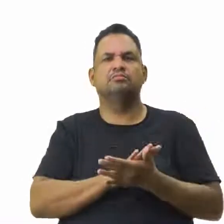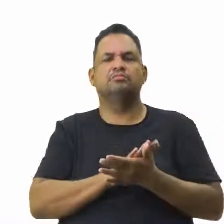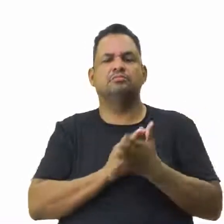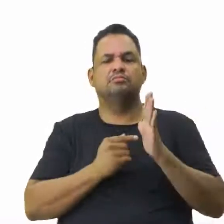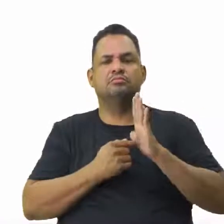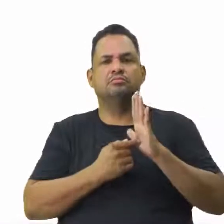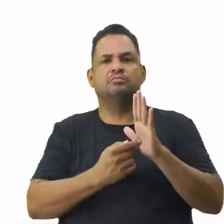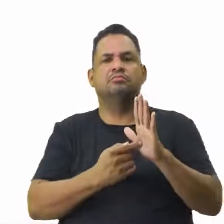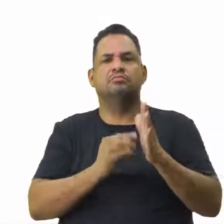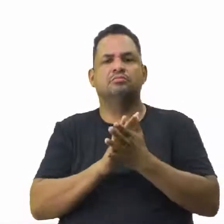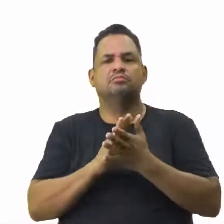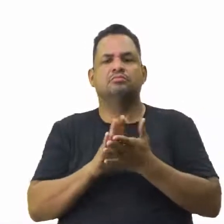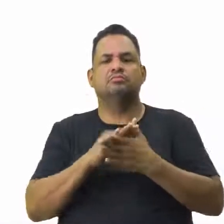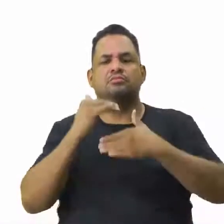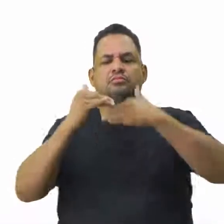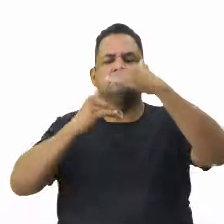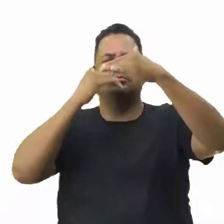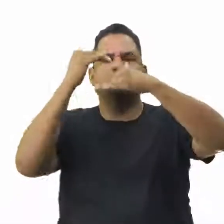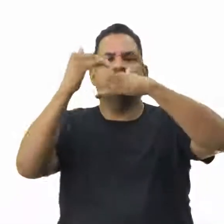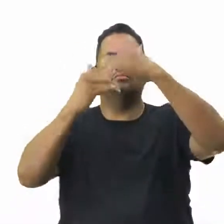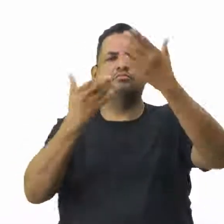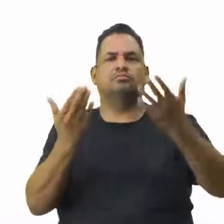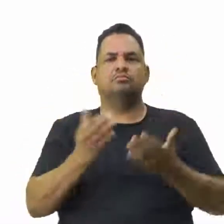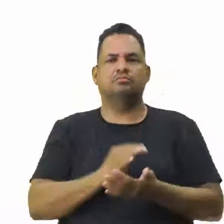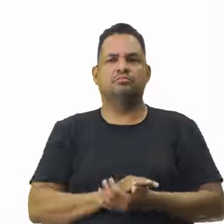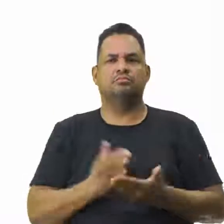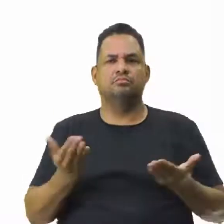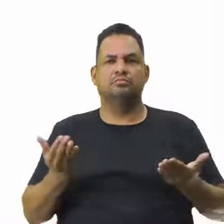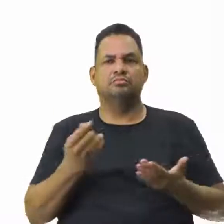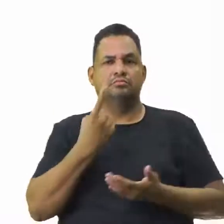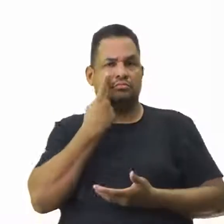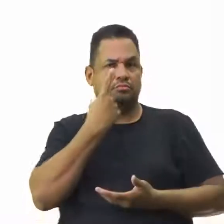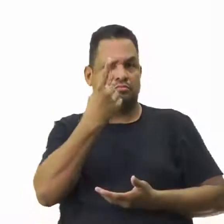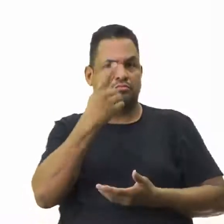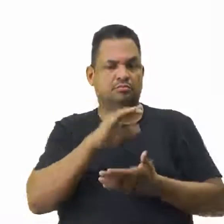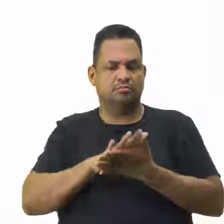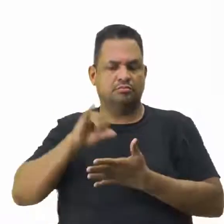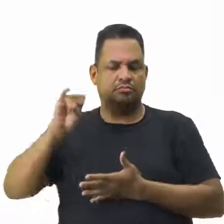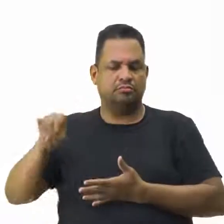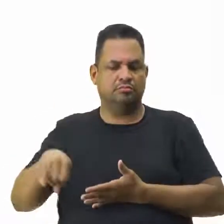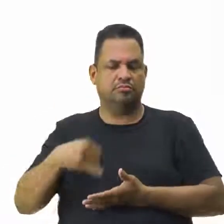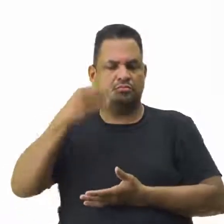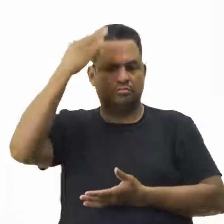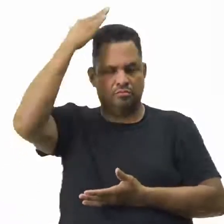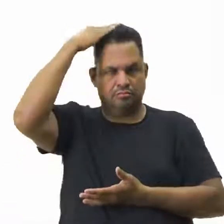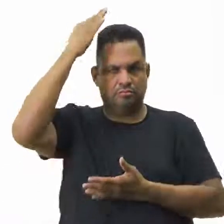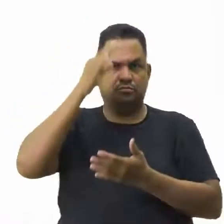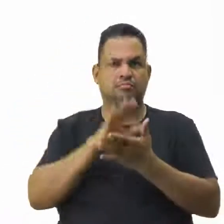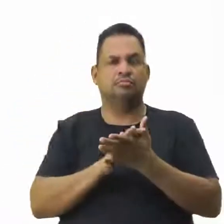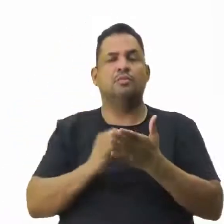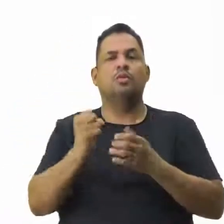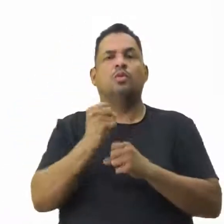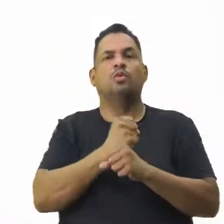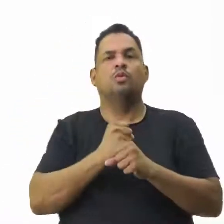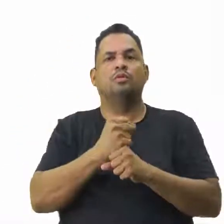mostrar o nosso crescimento. Olha aí Giparaná em